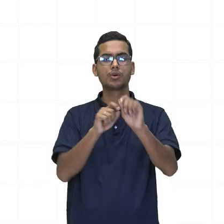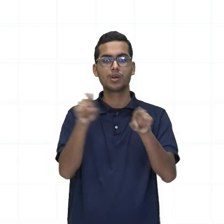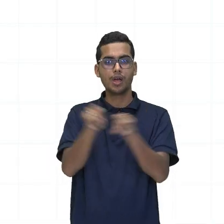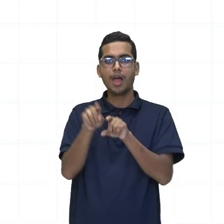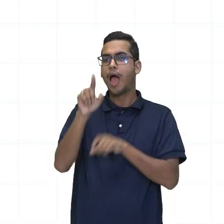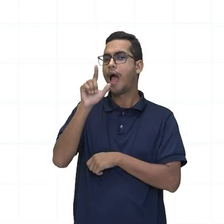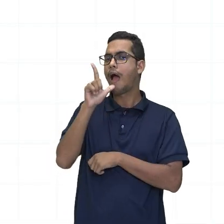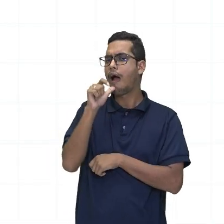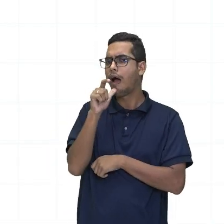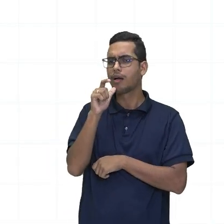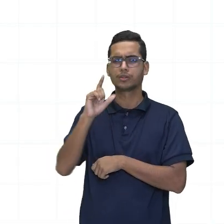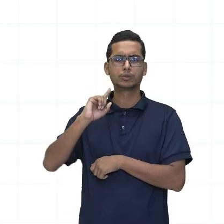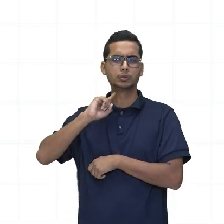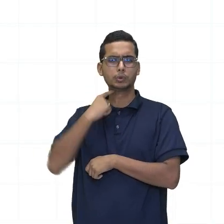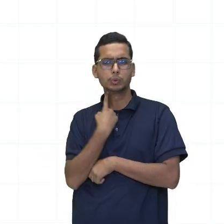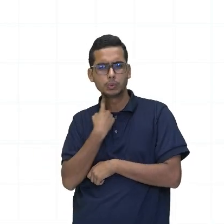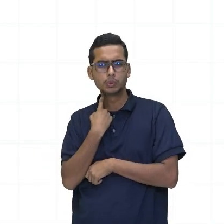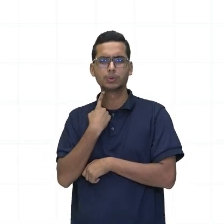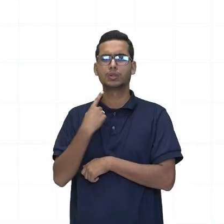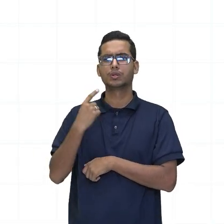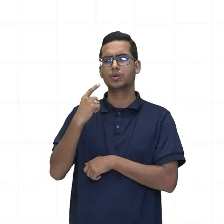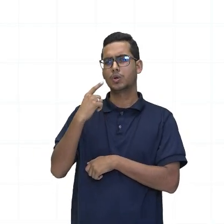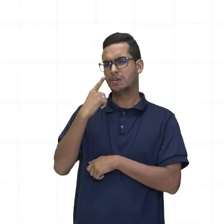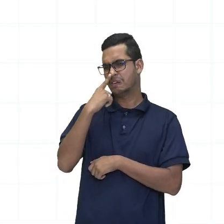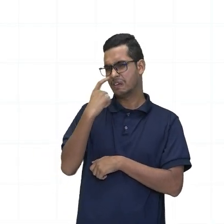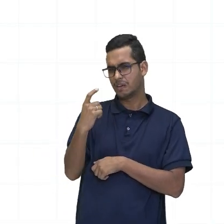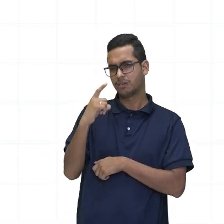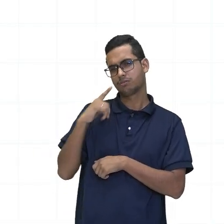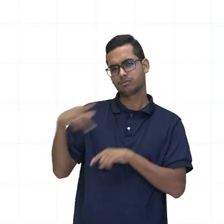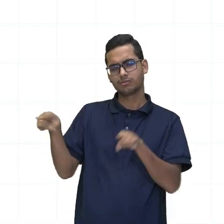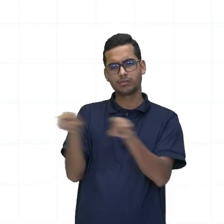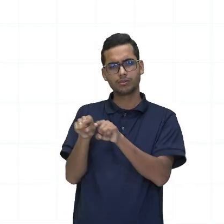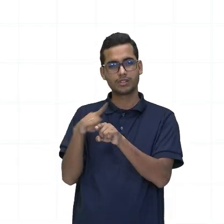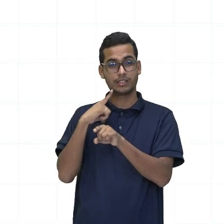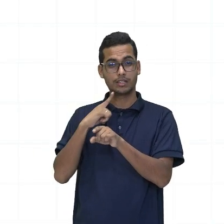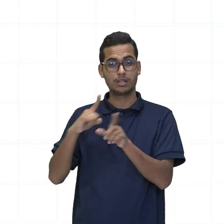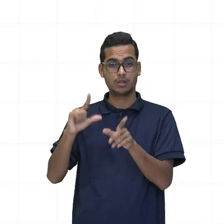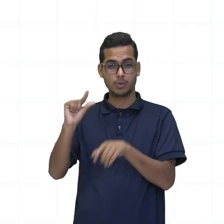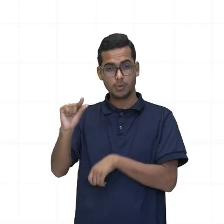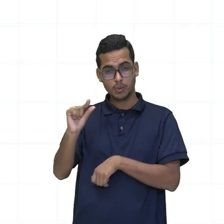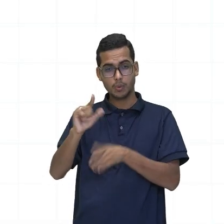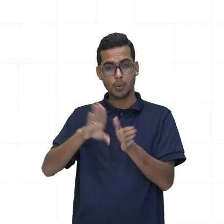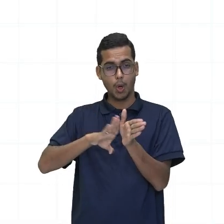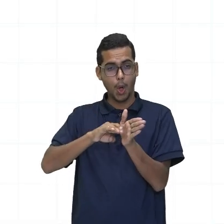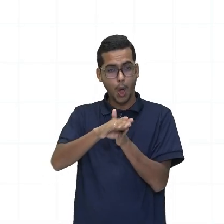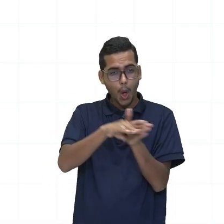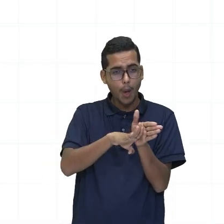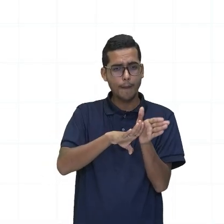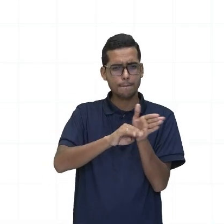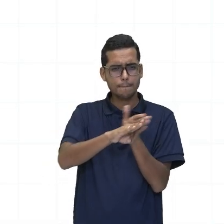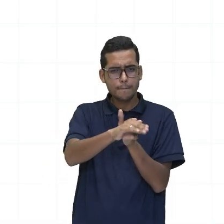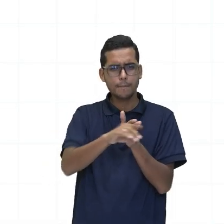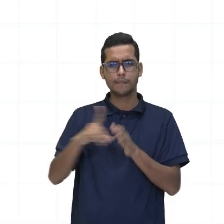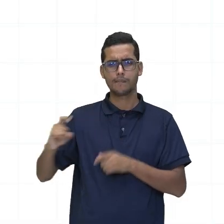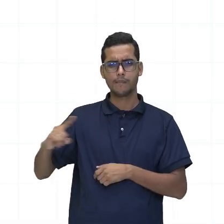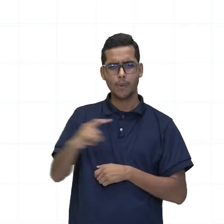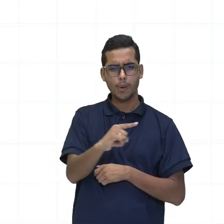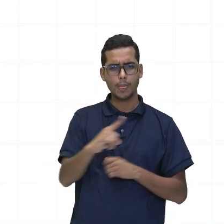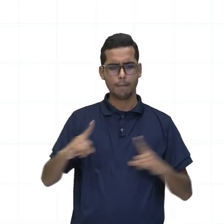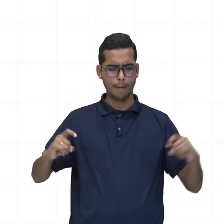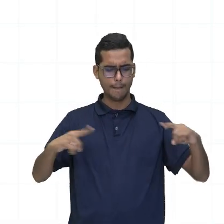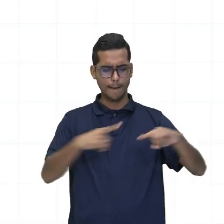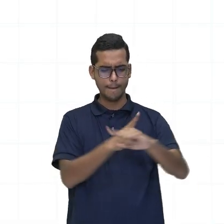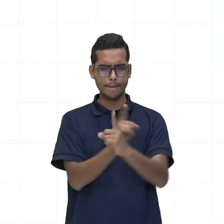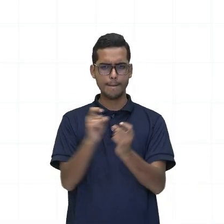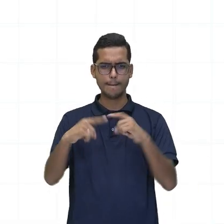contaminada por micro-organismos patogênicos. E esses micro-organismos patogênicos, eles são